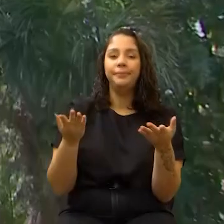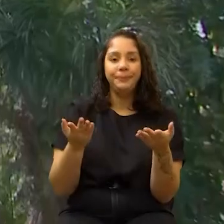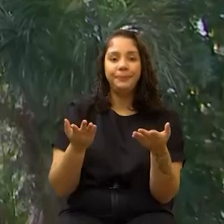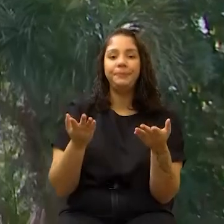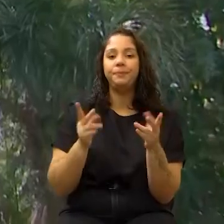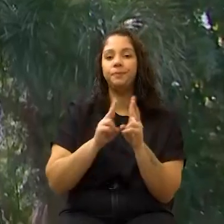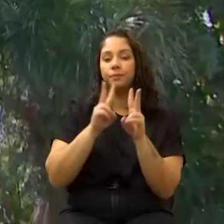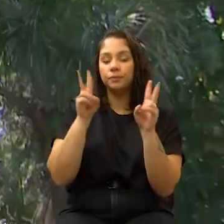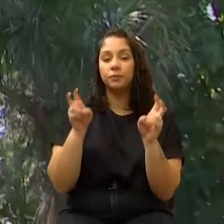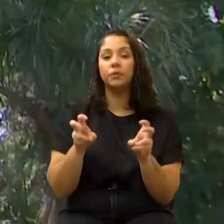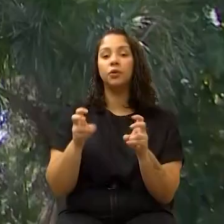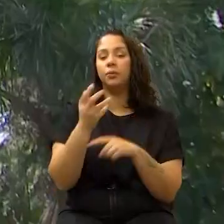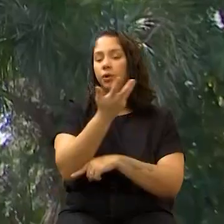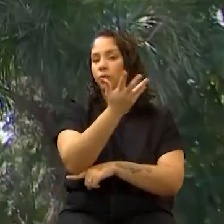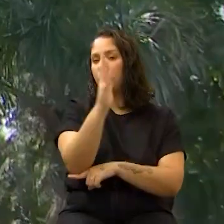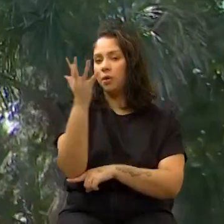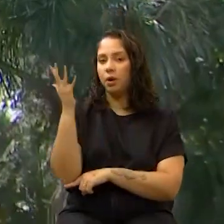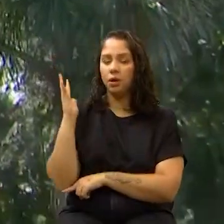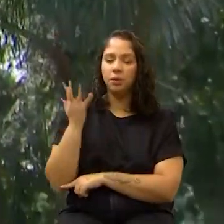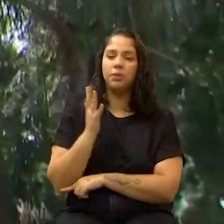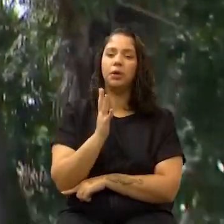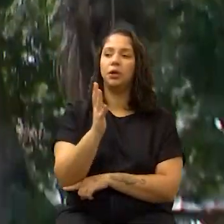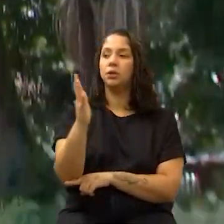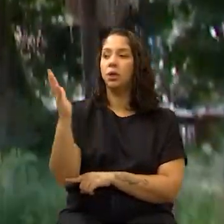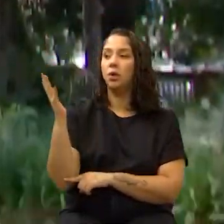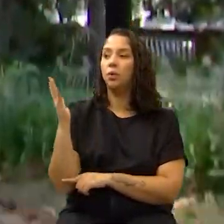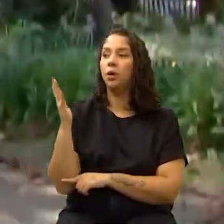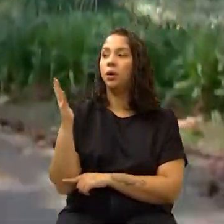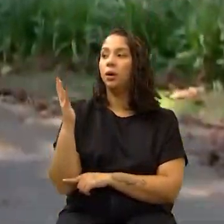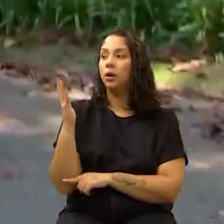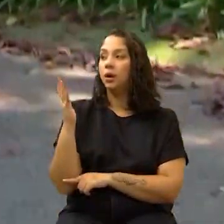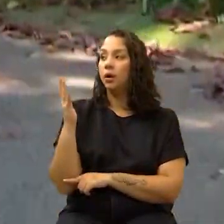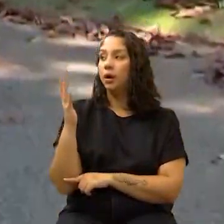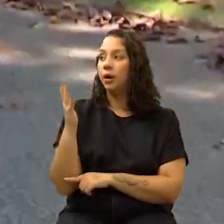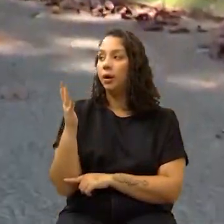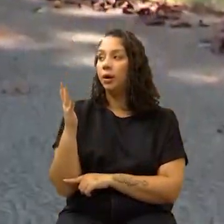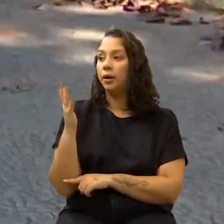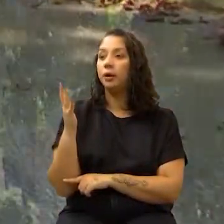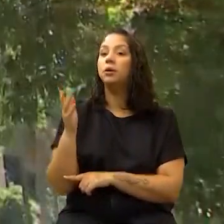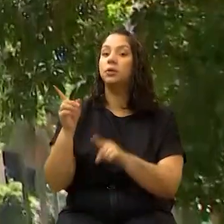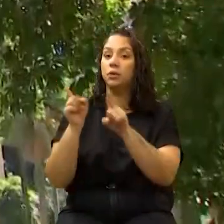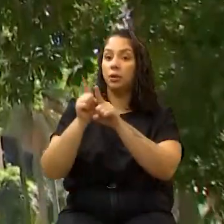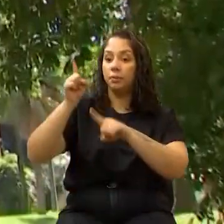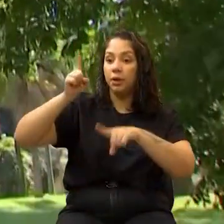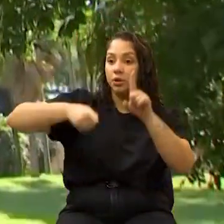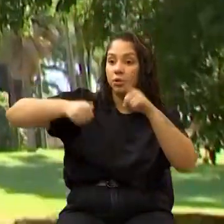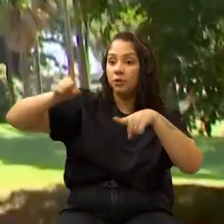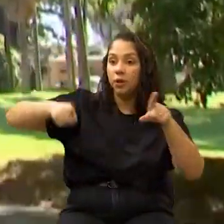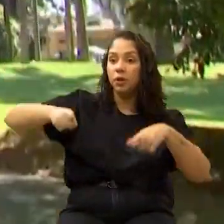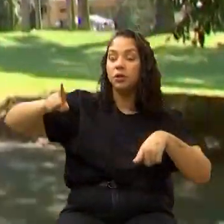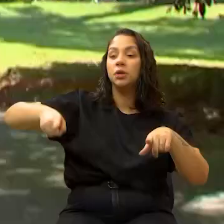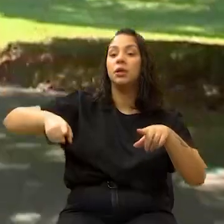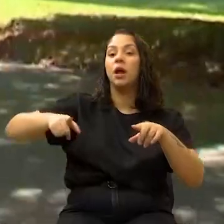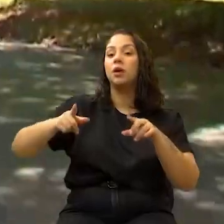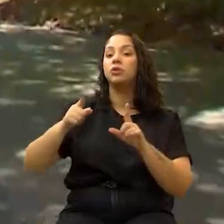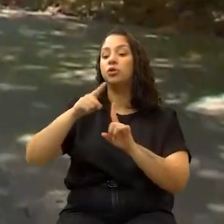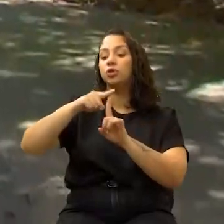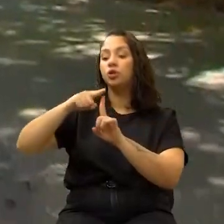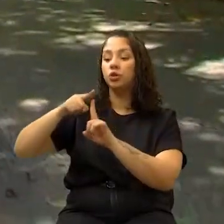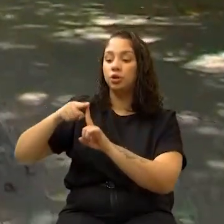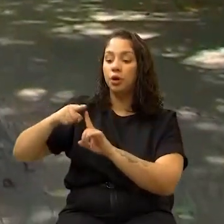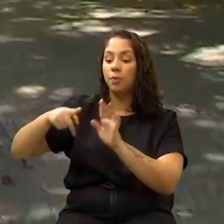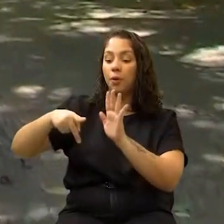população em termos de urbanização, paisagismo, de diversidade